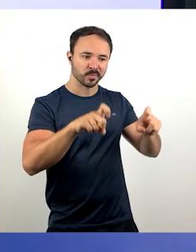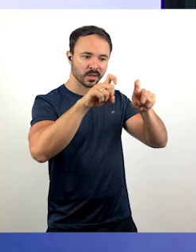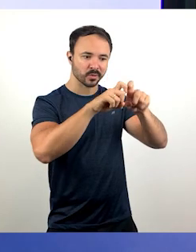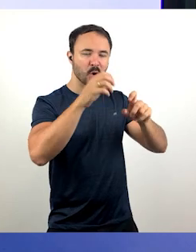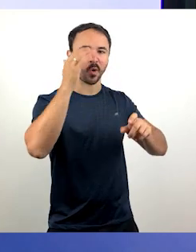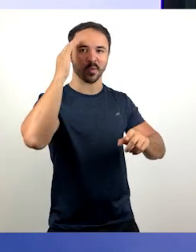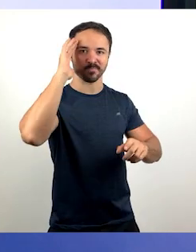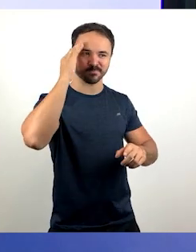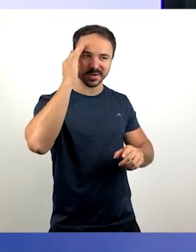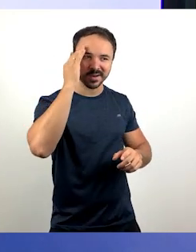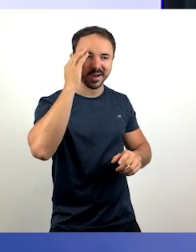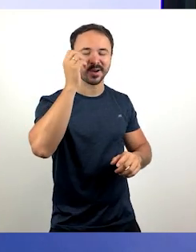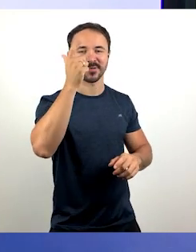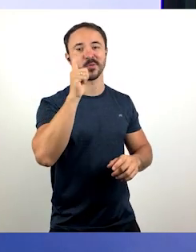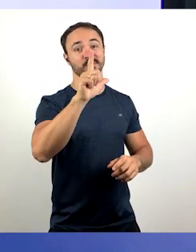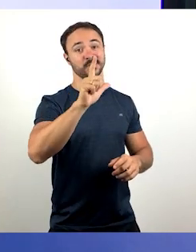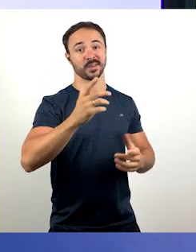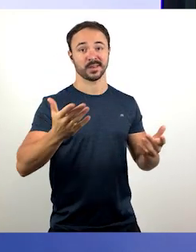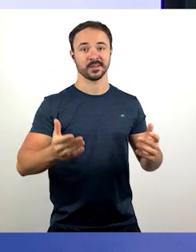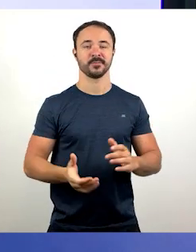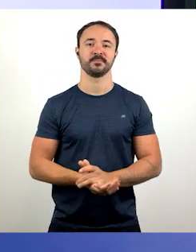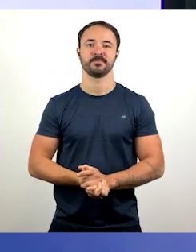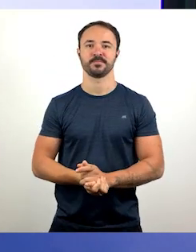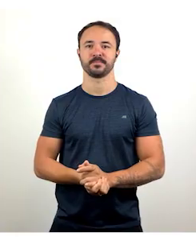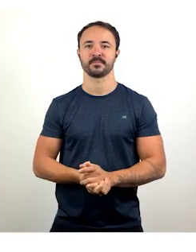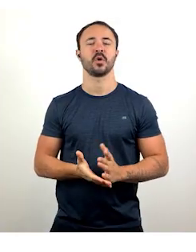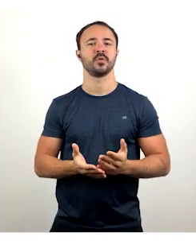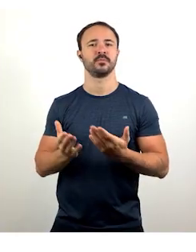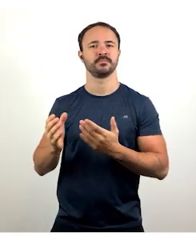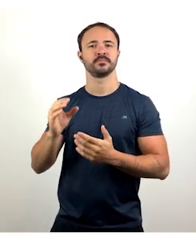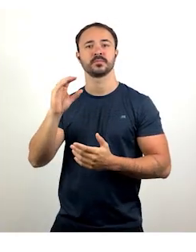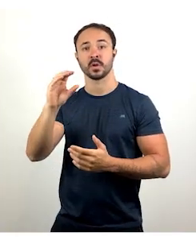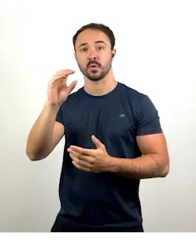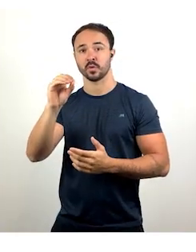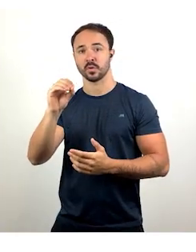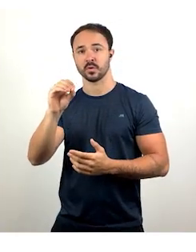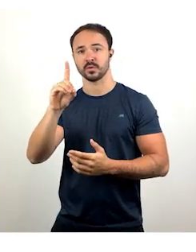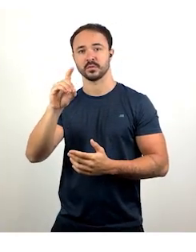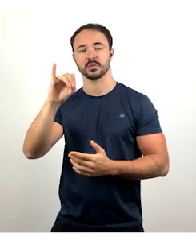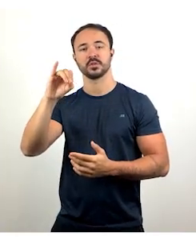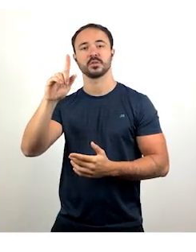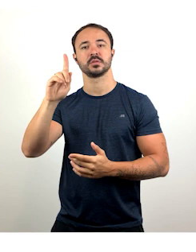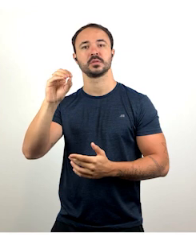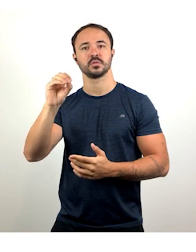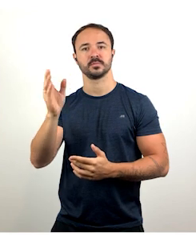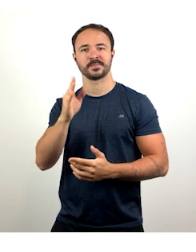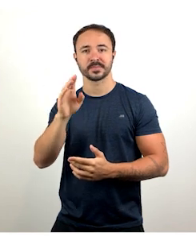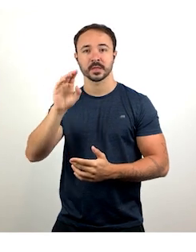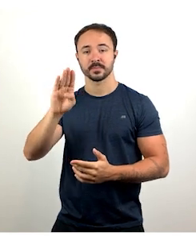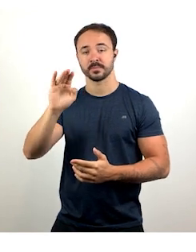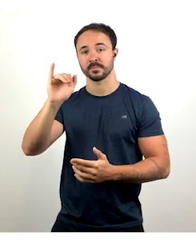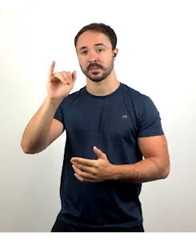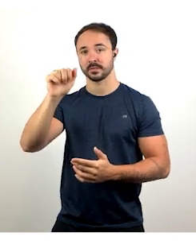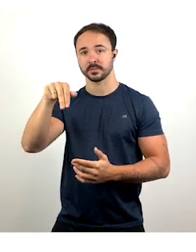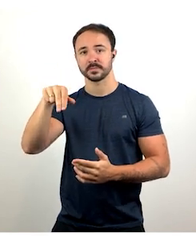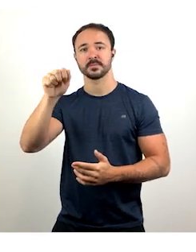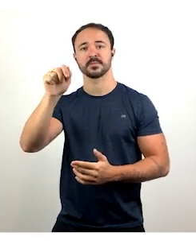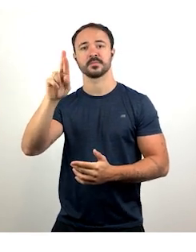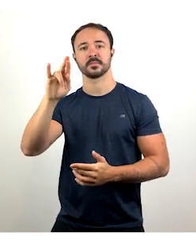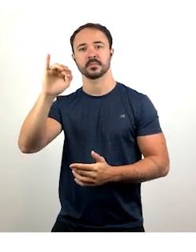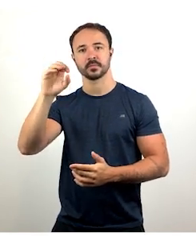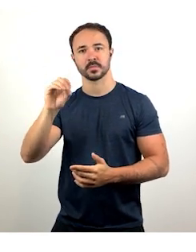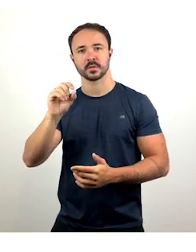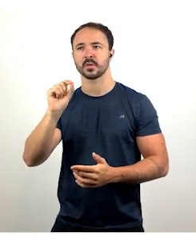que nós vamos ver agora. Esse código binário, ele é o produto final de todo o código-fonte